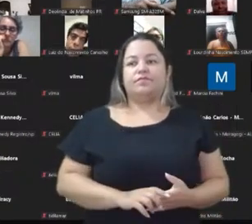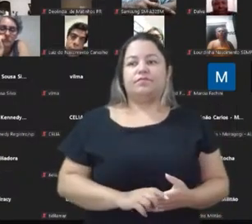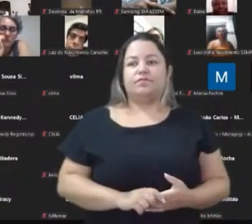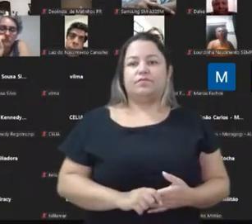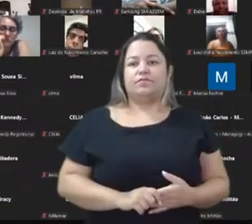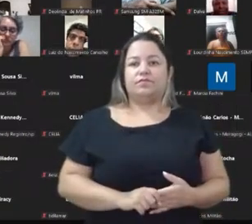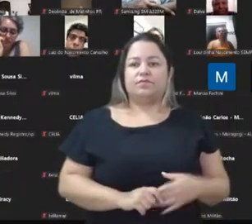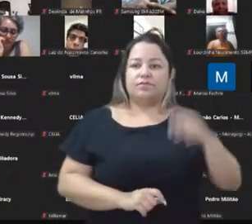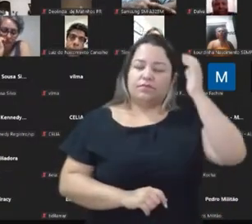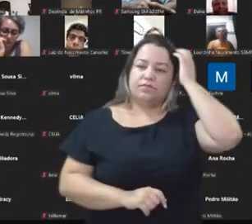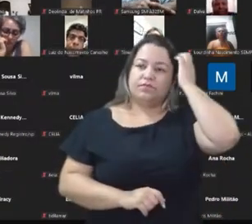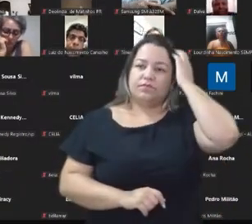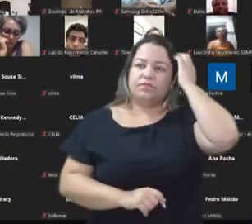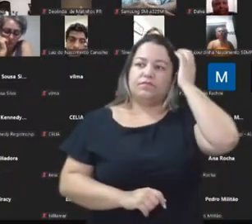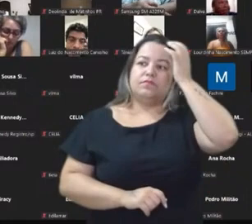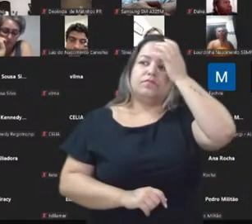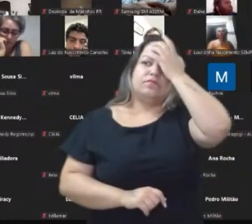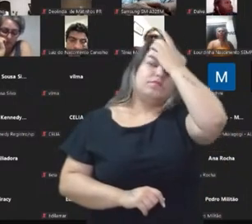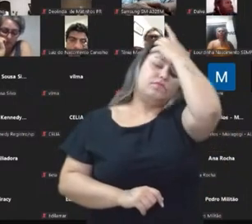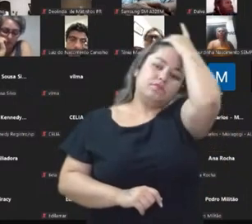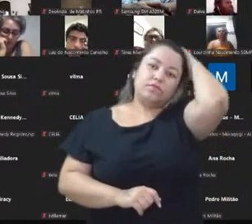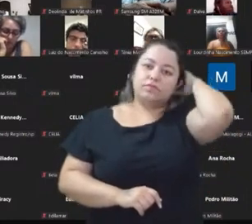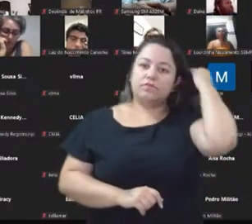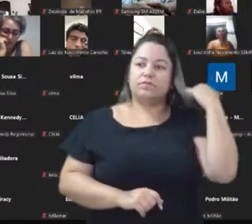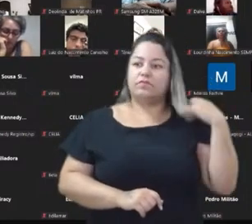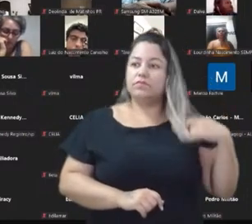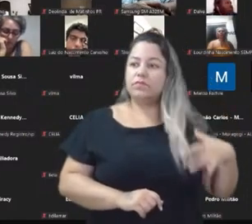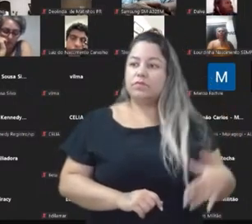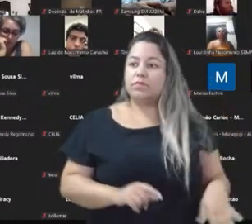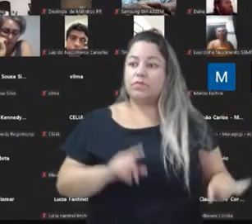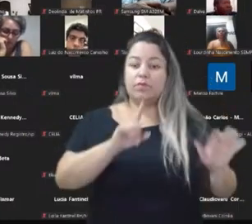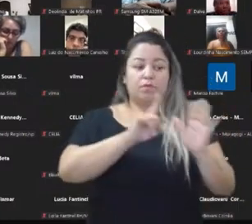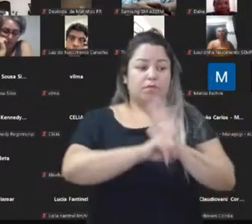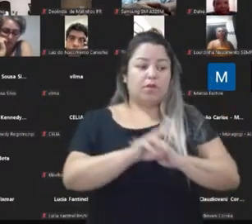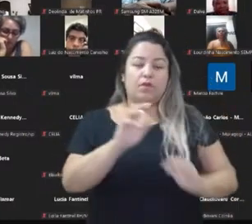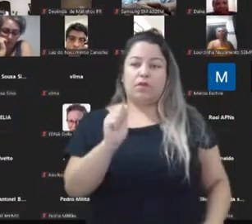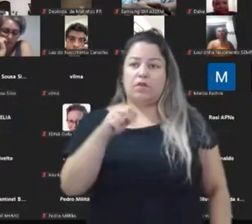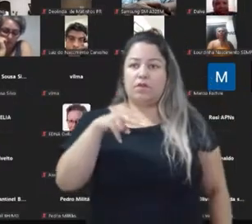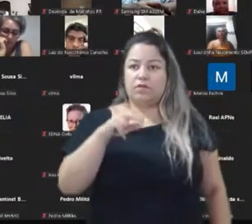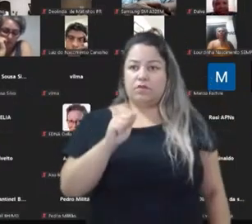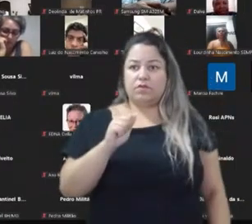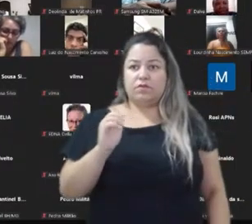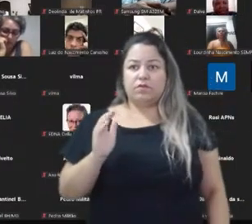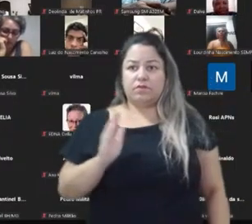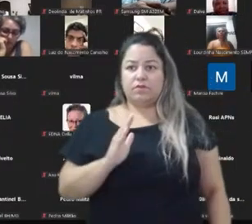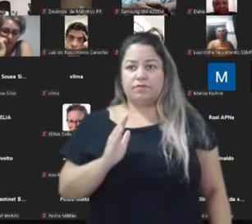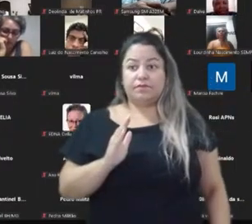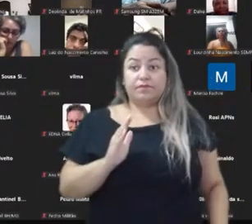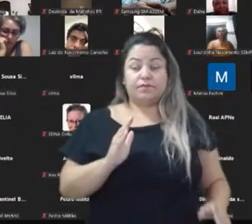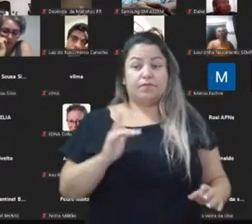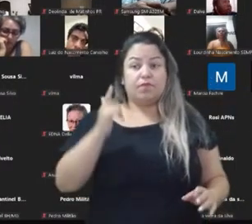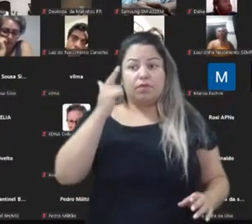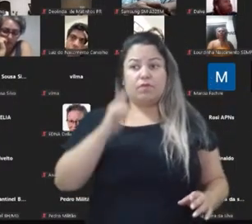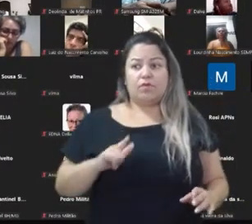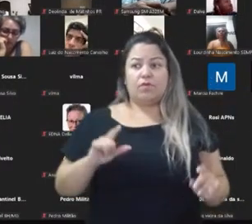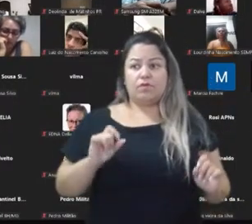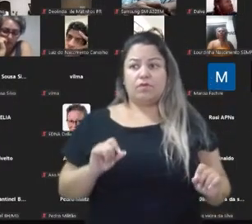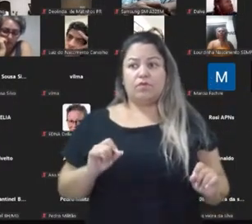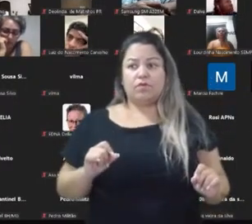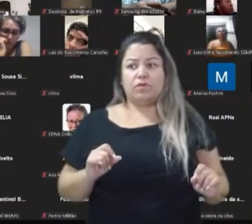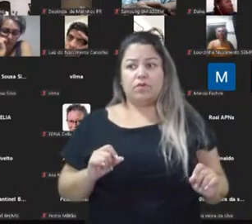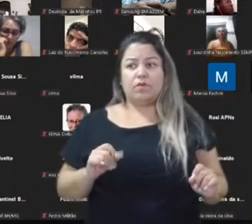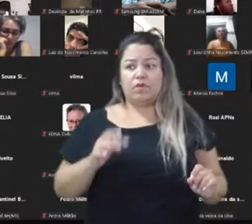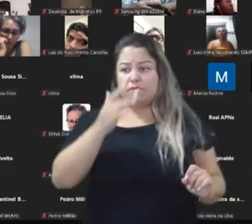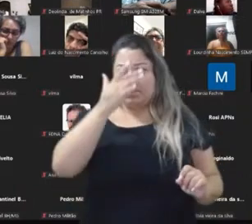filha nada bem a minha pergunta é pra Ana Flávia mas se algum outro componente aí quiser